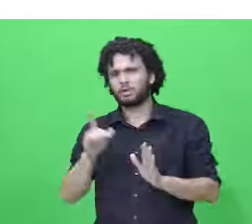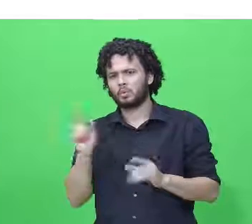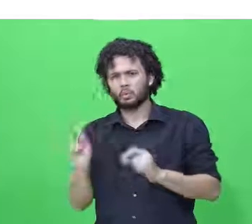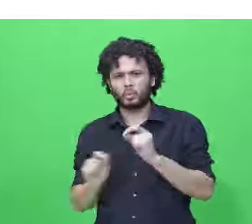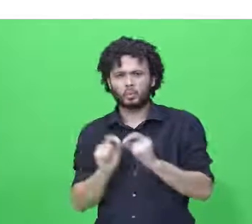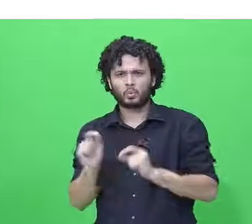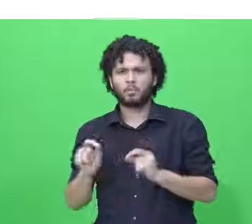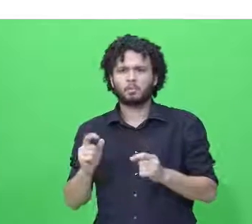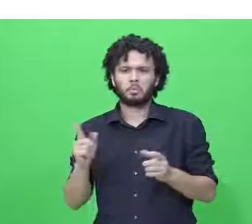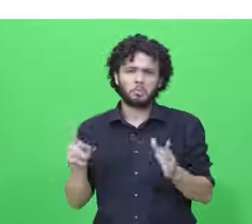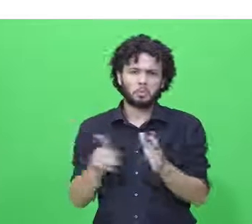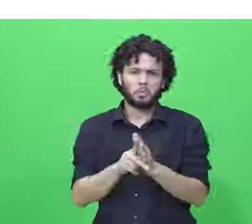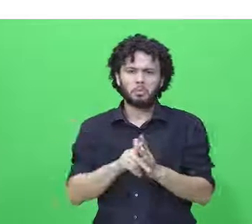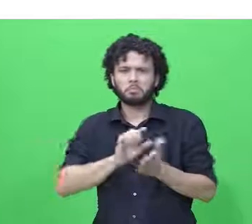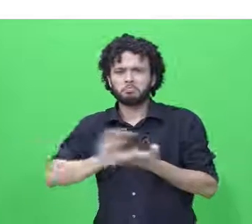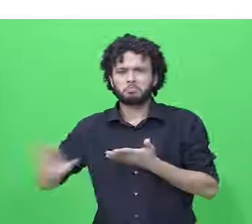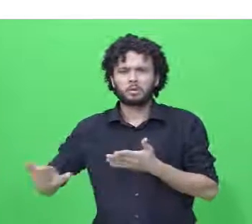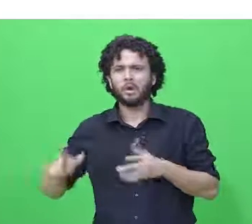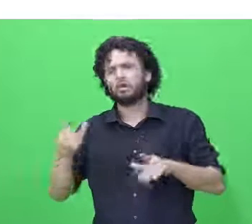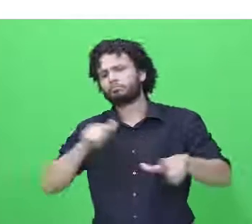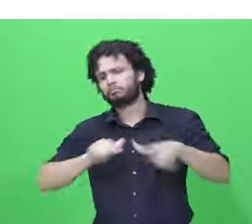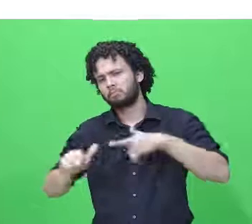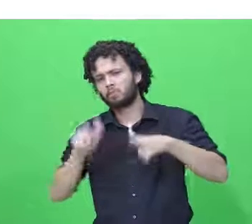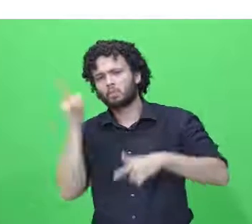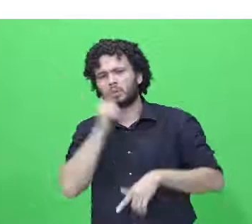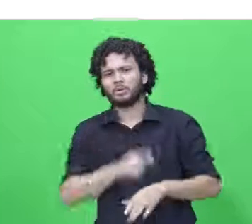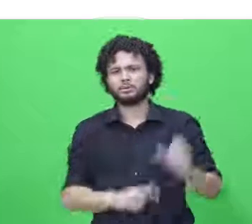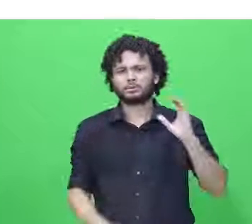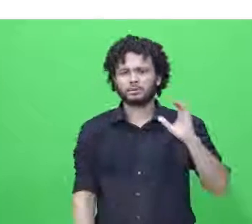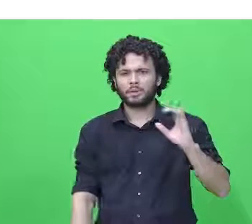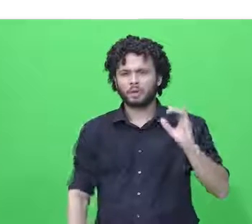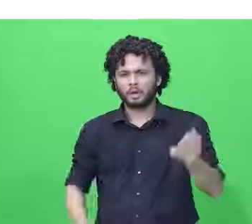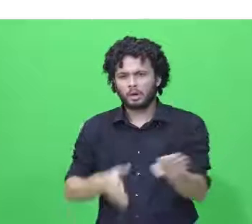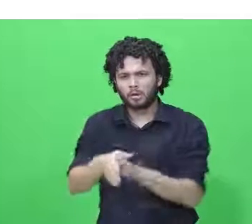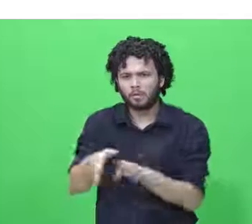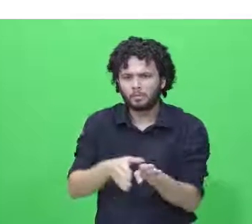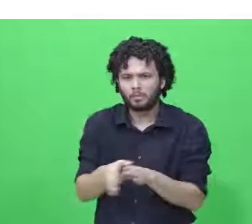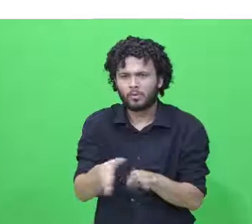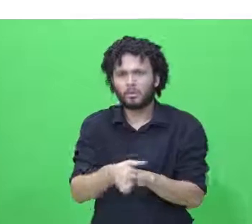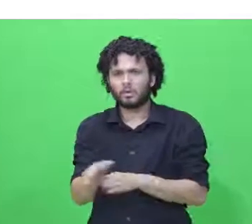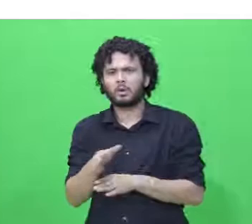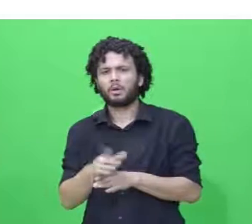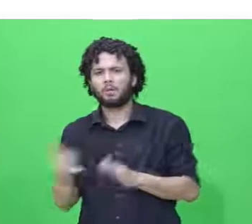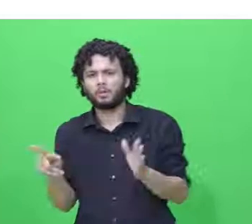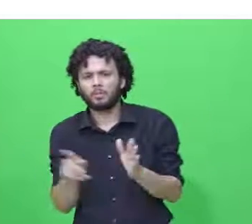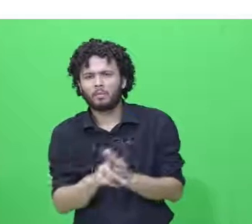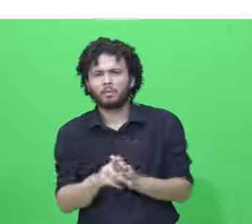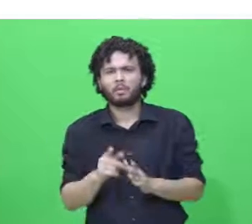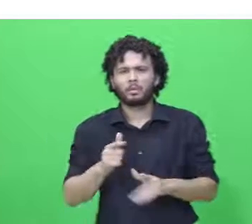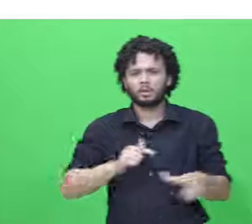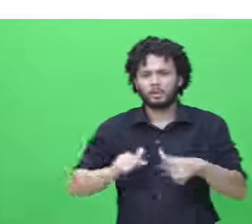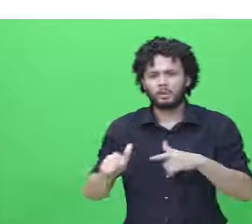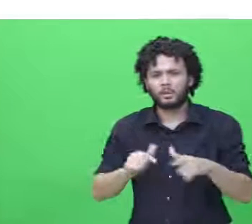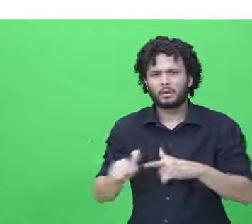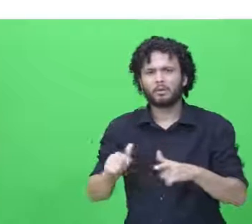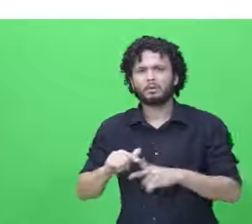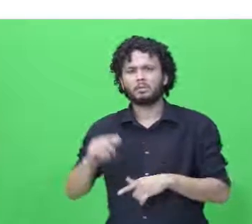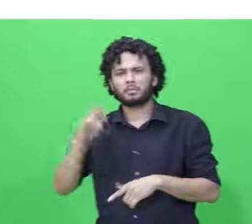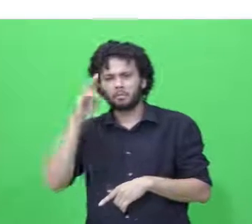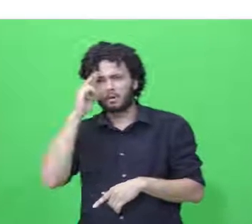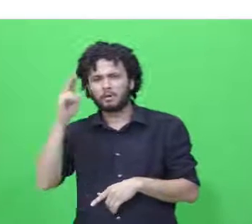na verdade, é uma conquista, então, dos trabalhadores. C, orienta a busca de consenso entre trabalhadores e